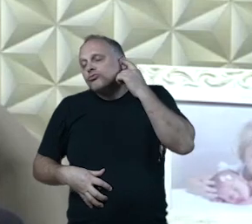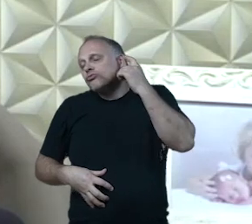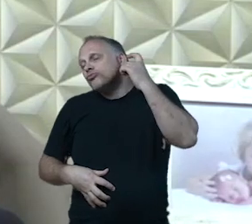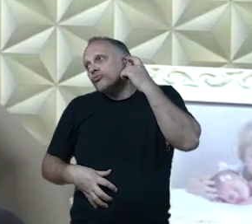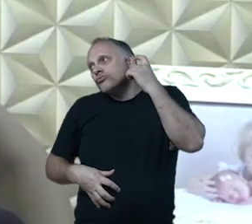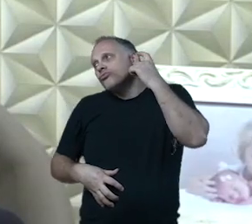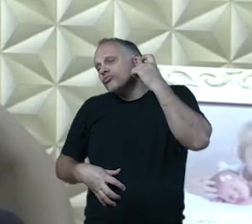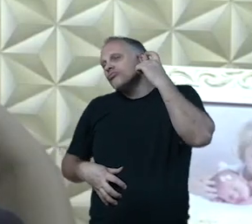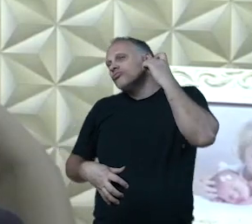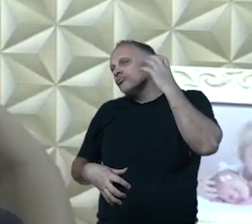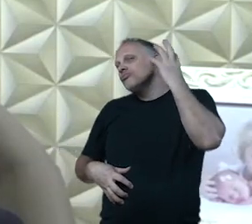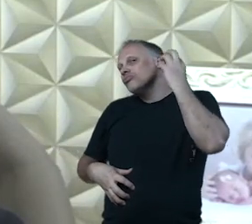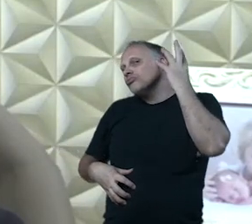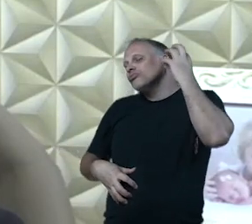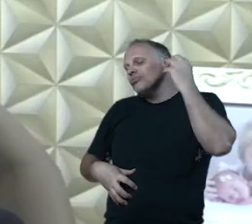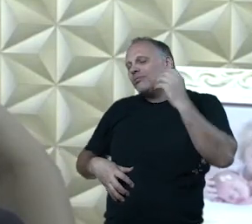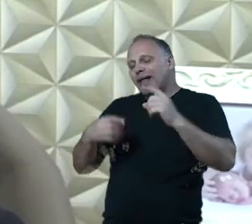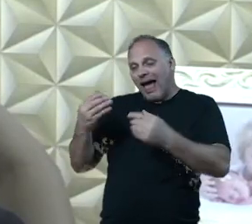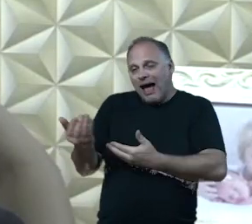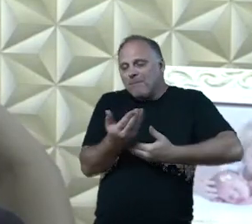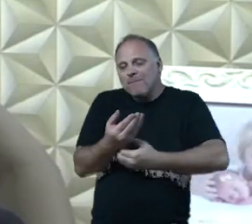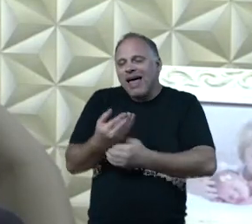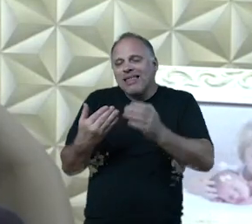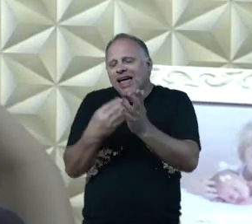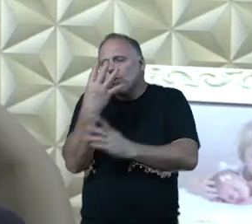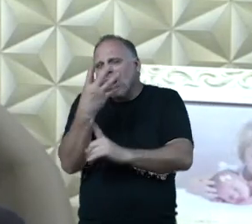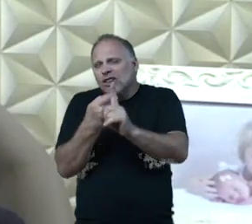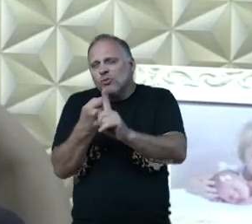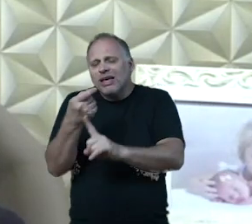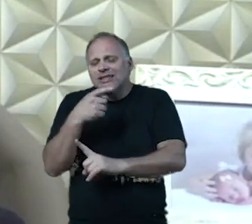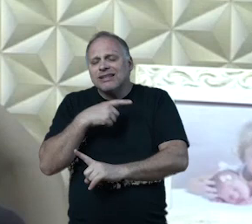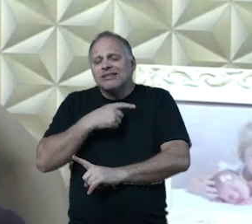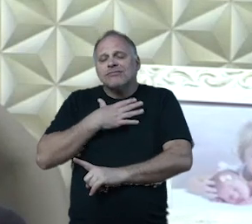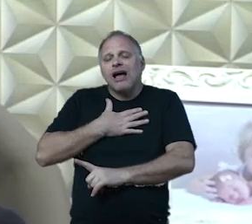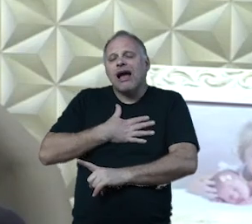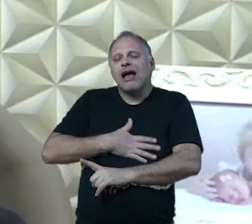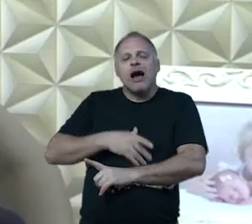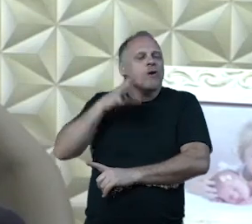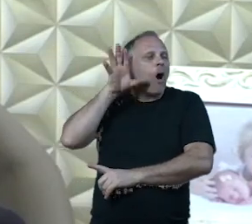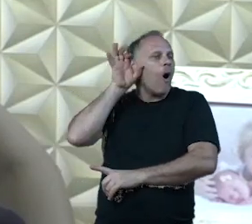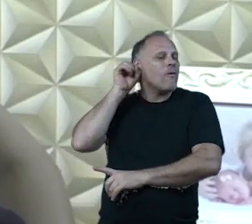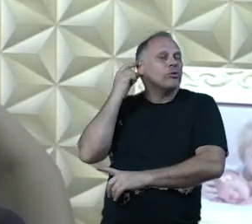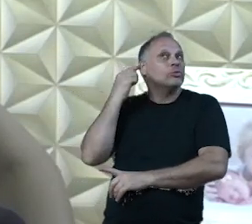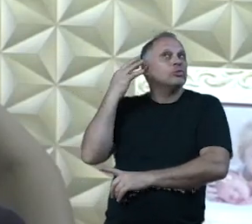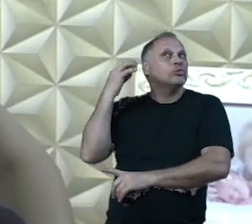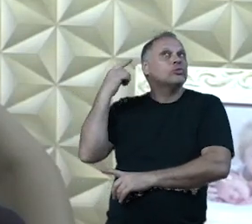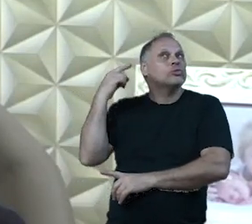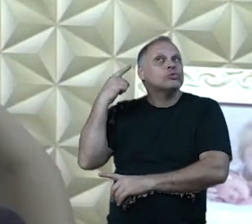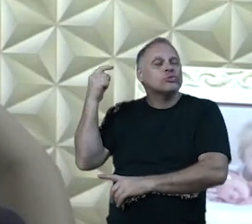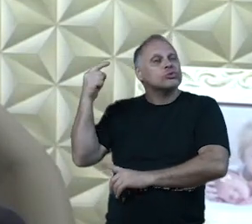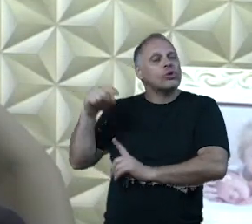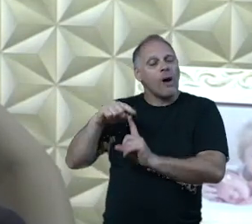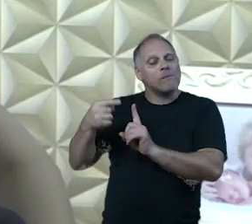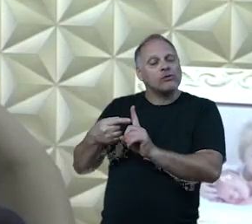crianças, até uns 4 meses, elas acabam ficando mais tranquilas com esse som, porque quando elas estavam dentro da barriga da